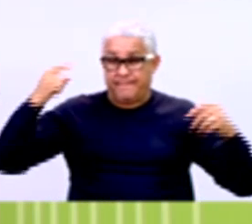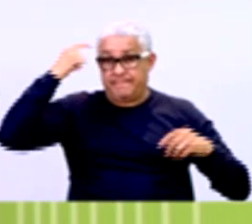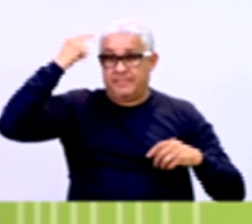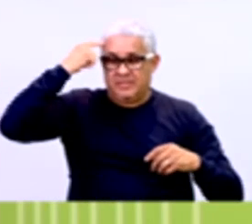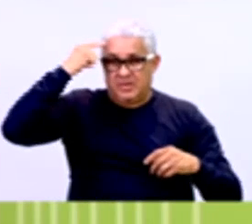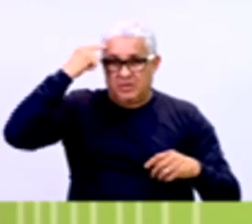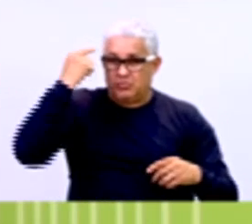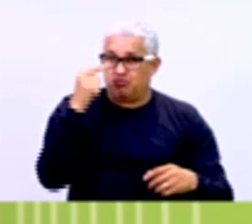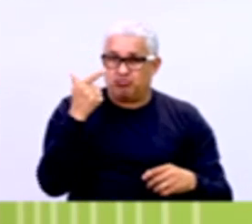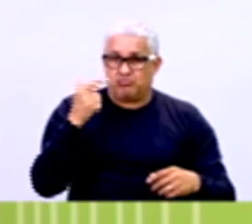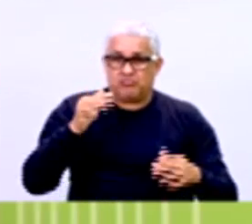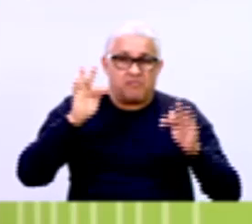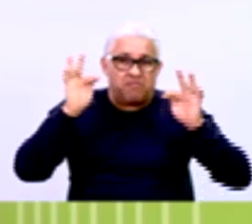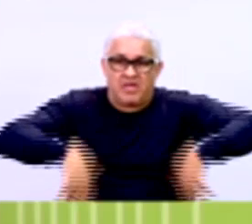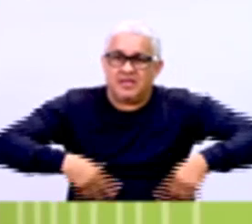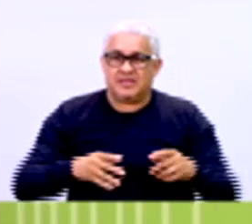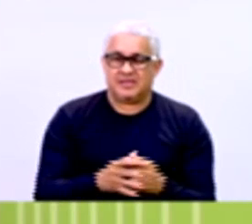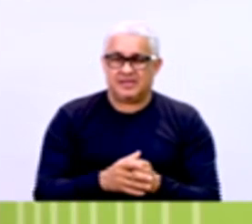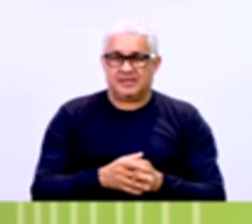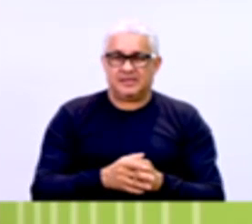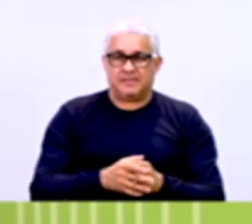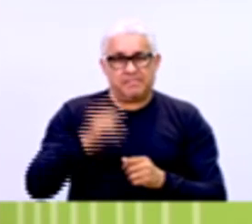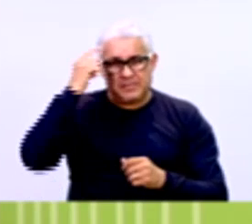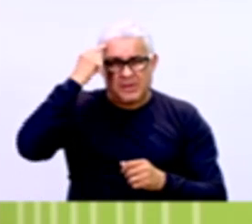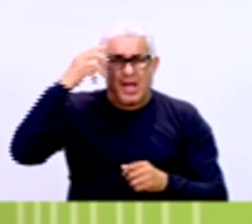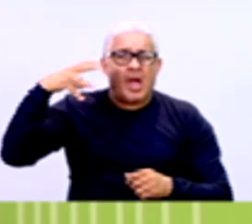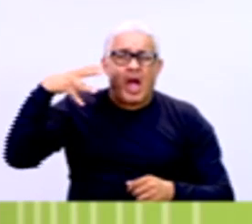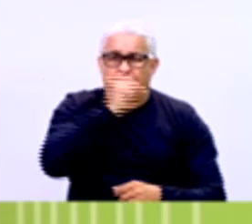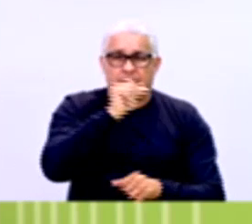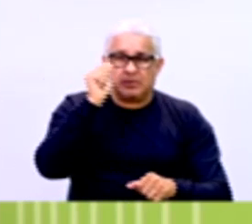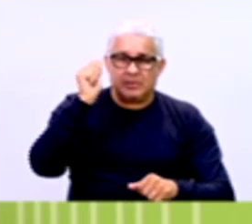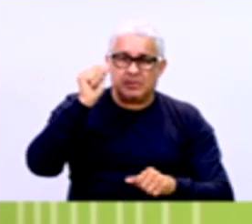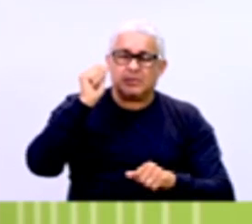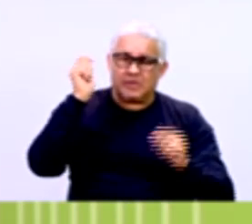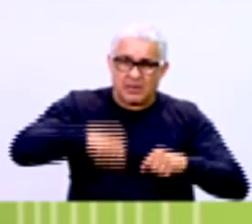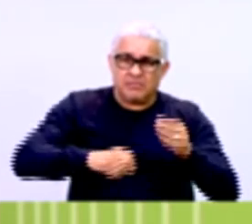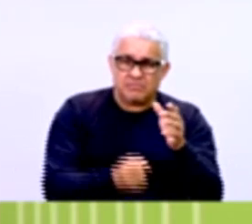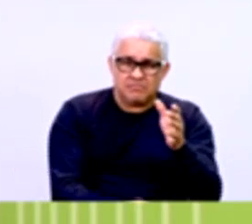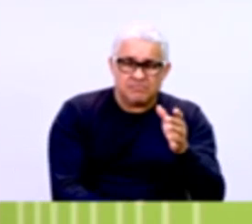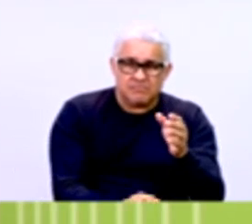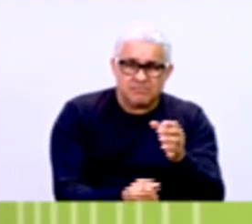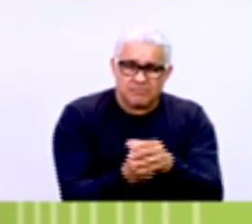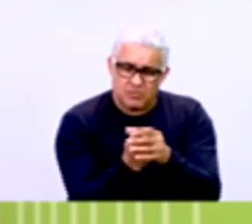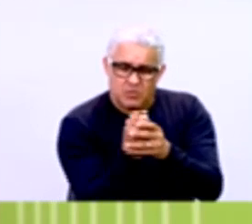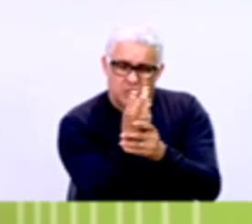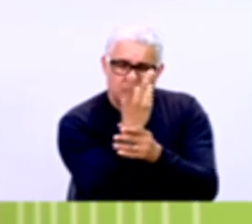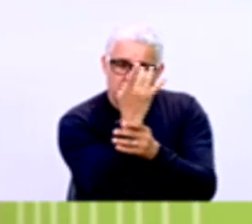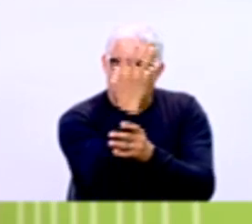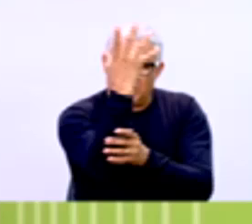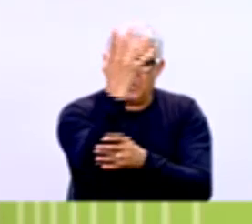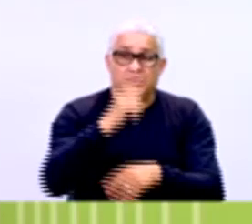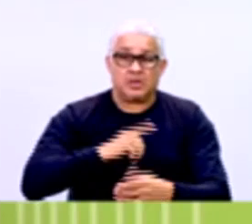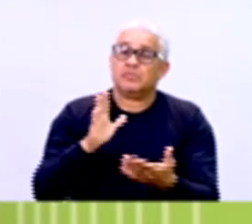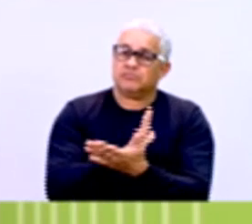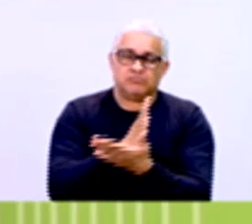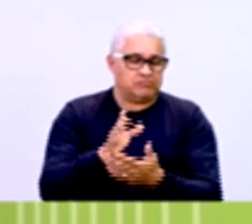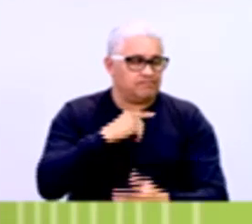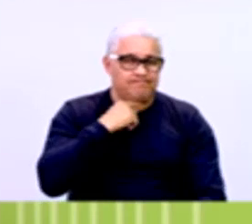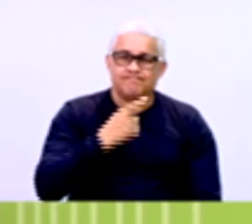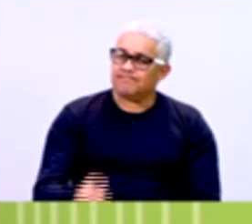posso dizer, eles eram recuperáveis, não é? E nós sabemos hoje em dia que há impactos ambientais que não têm recuperação,